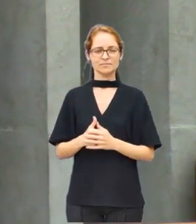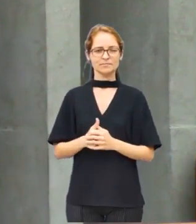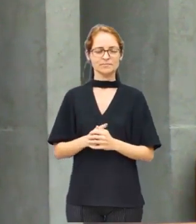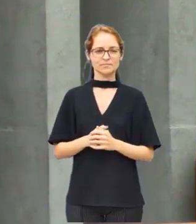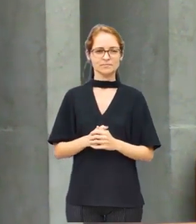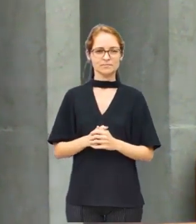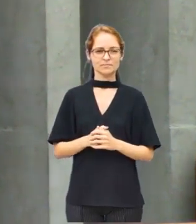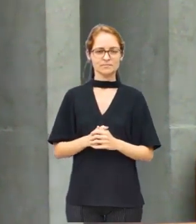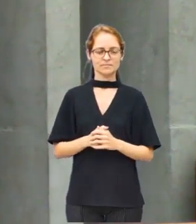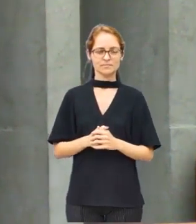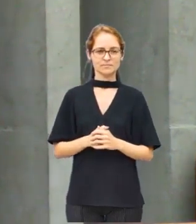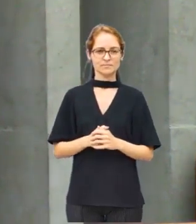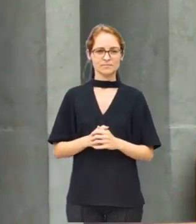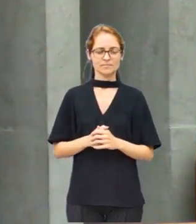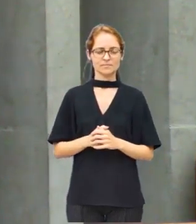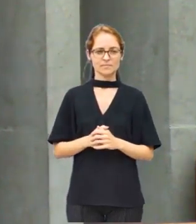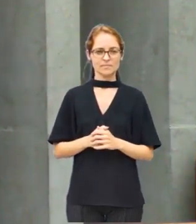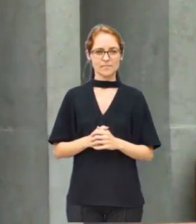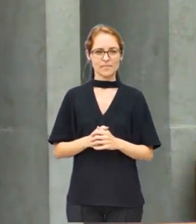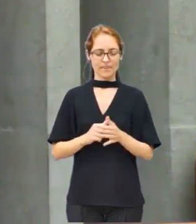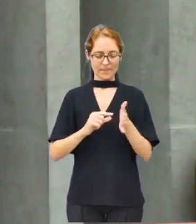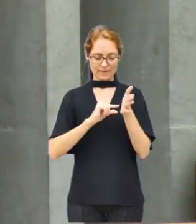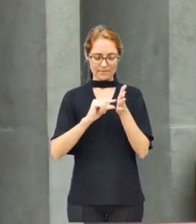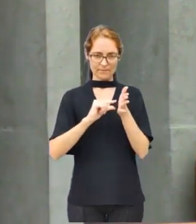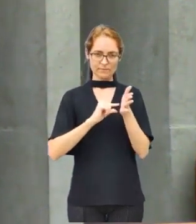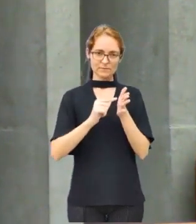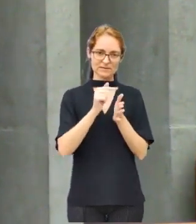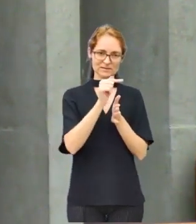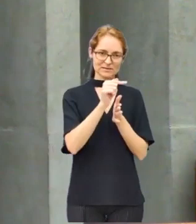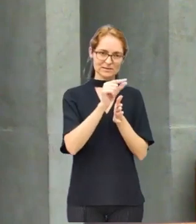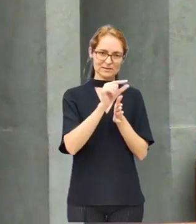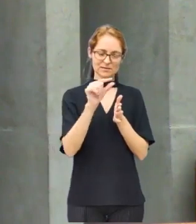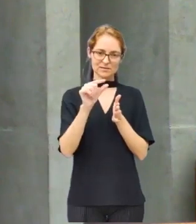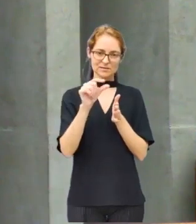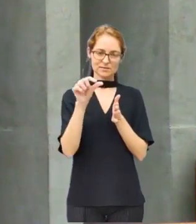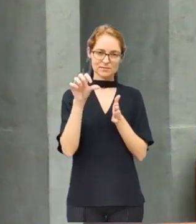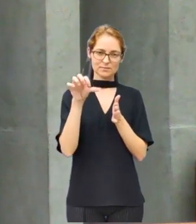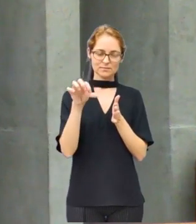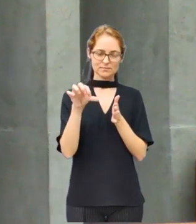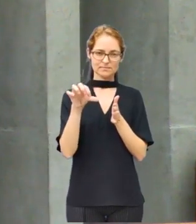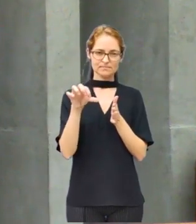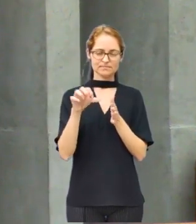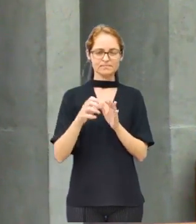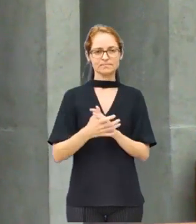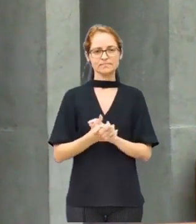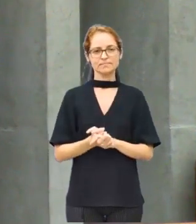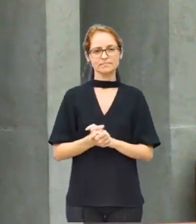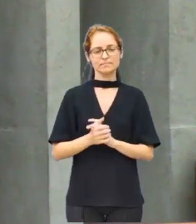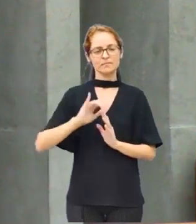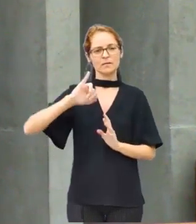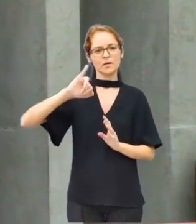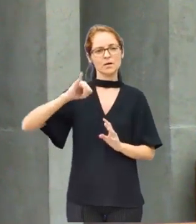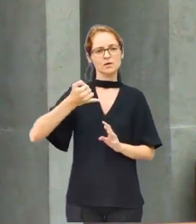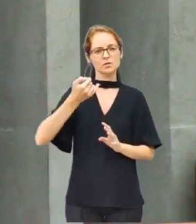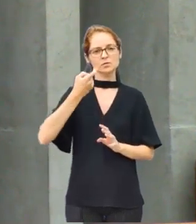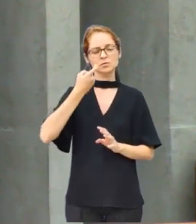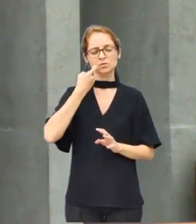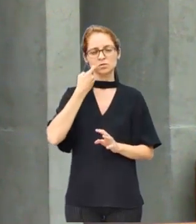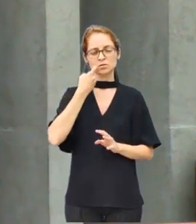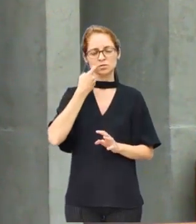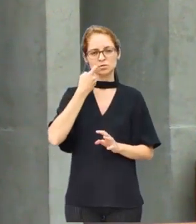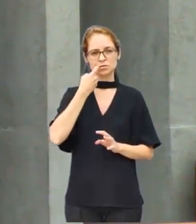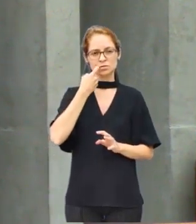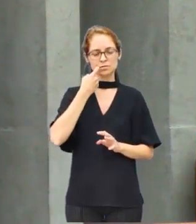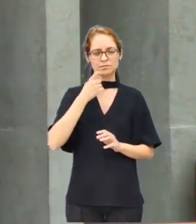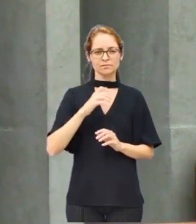só, dos versículos 7 a 9, o que Jonas vai falar para aqueles homens?